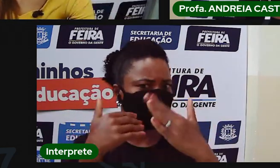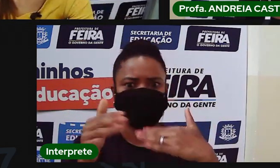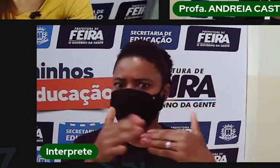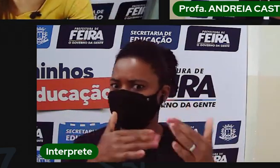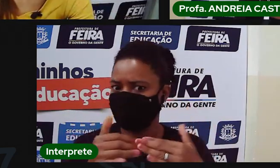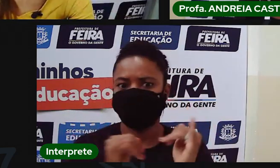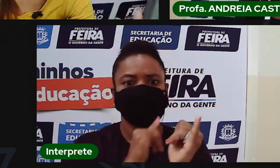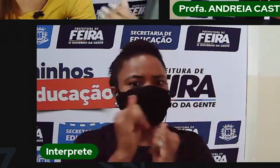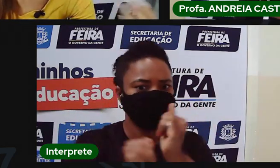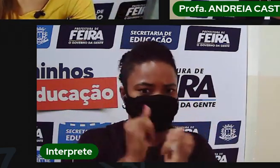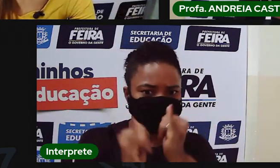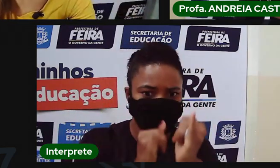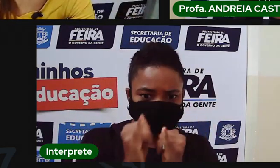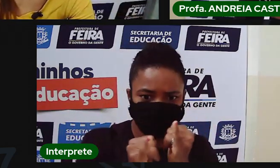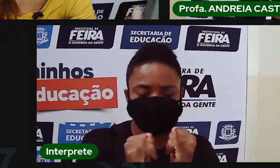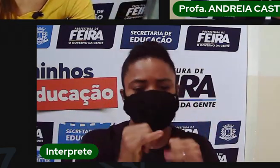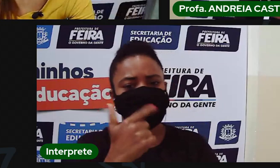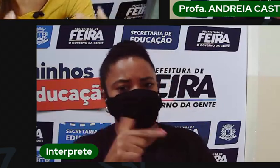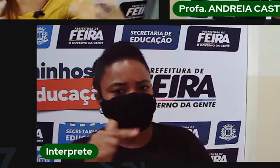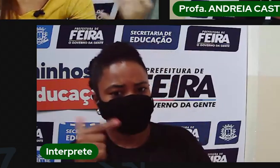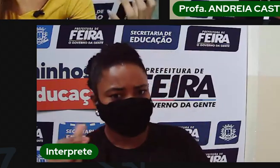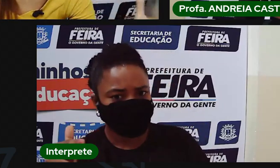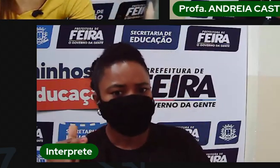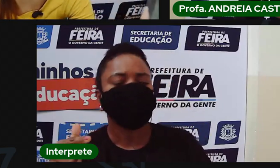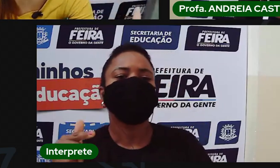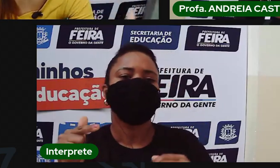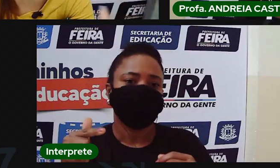A internet, de certa forma, né, é mais fácil,